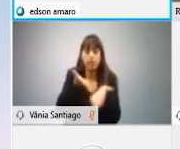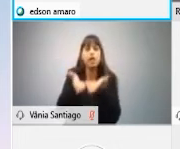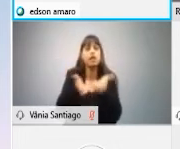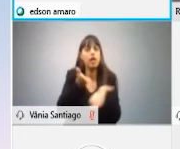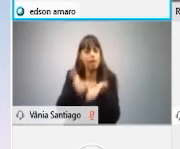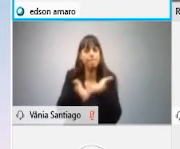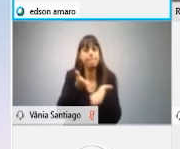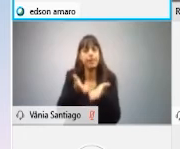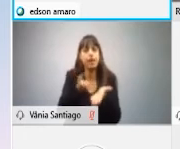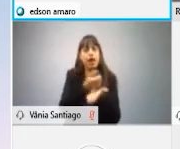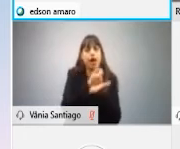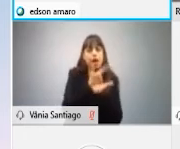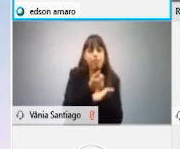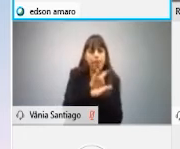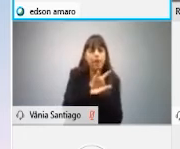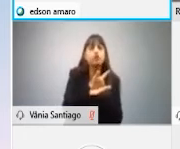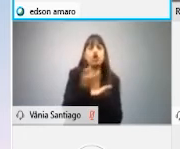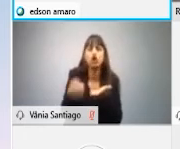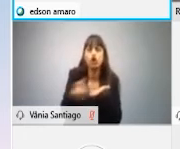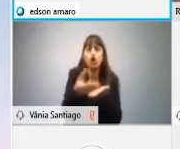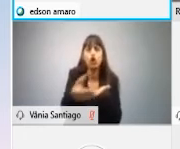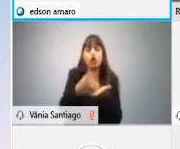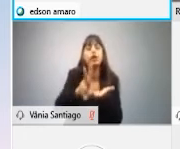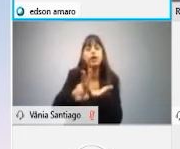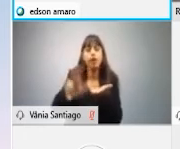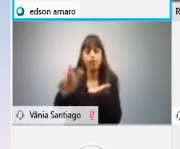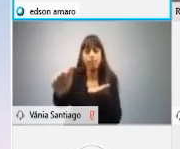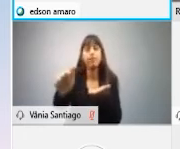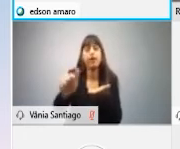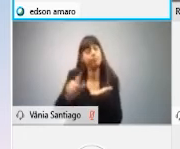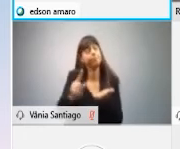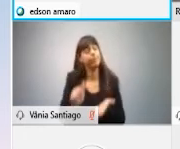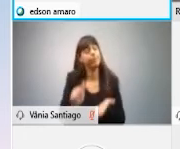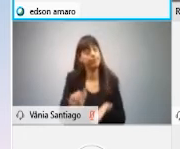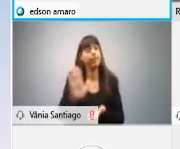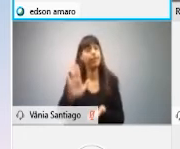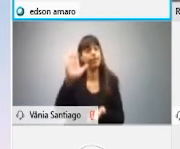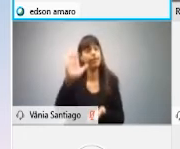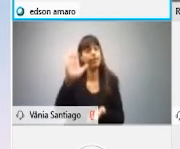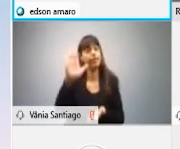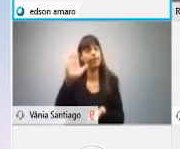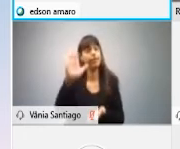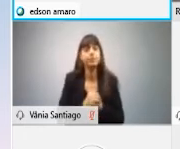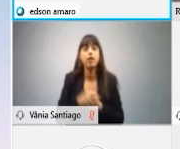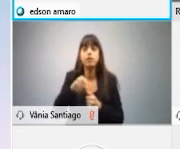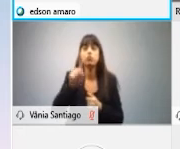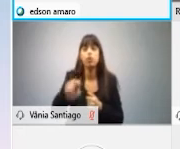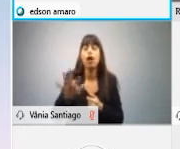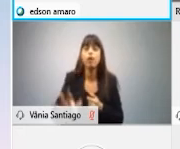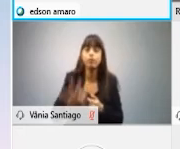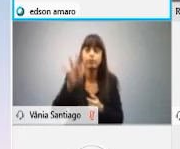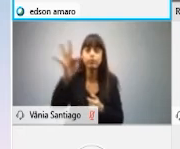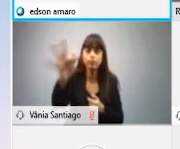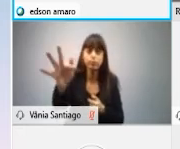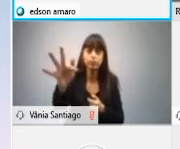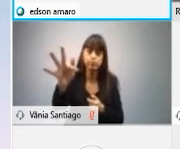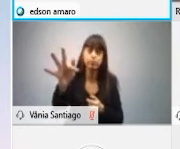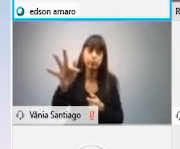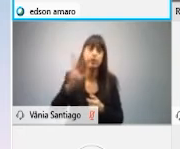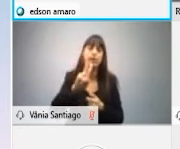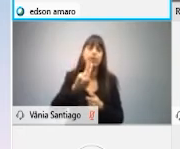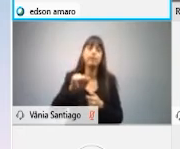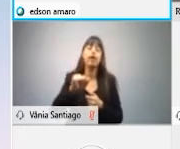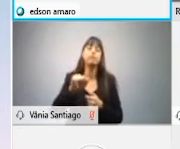mesma característica que a gente tem visto aqui, bastante mais específicos, com custo elevado, né? Então, isso é o futuro que a gente espera e acho que isso vai trazer, de novo,